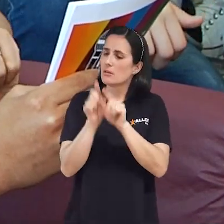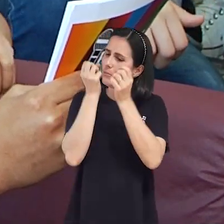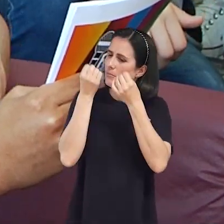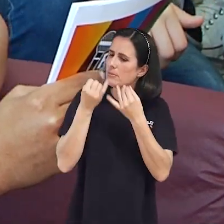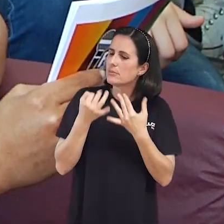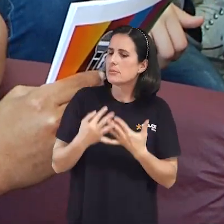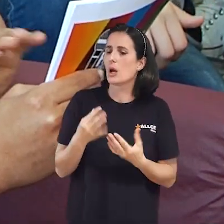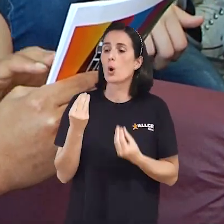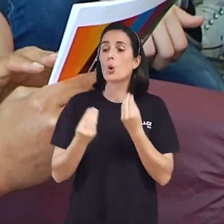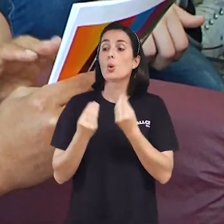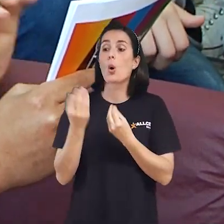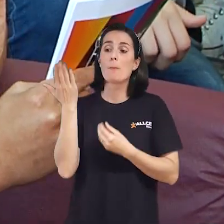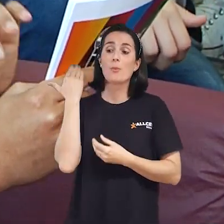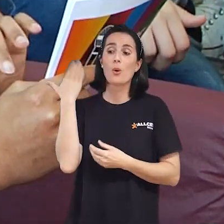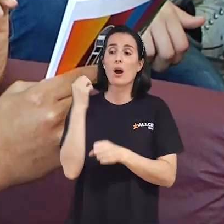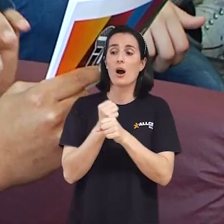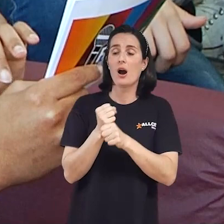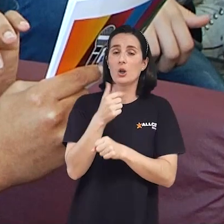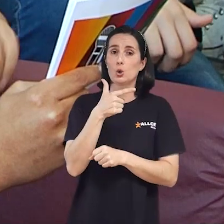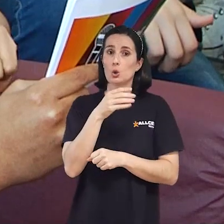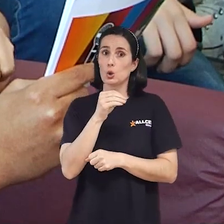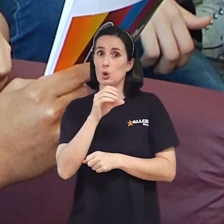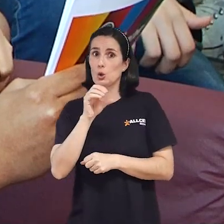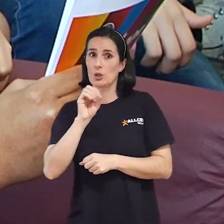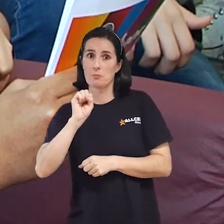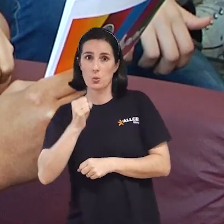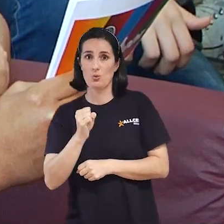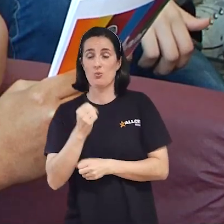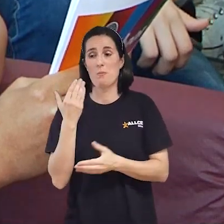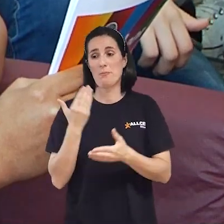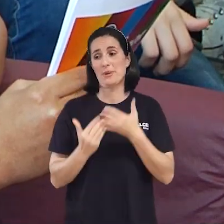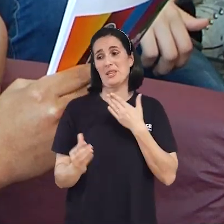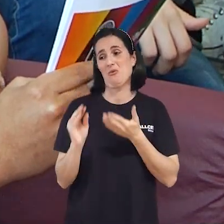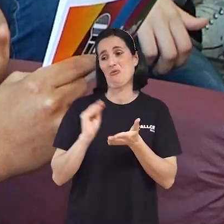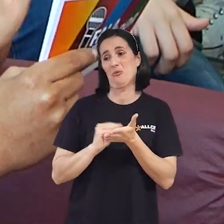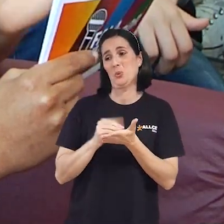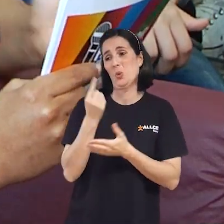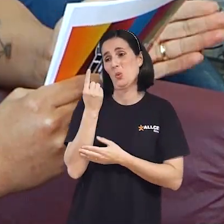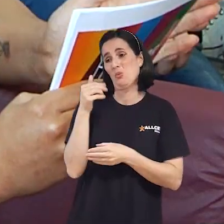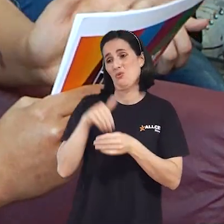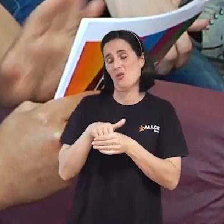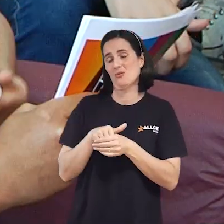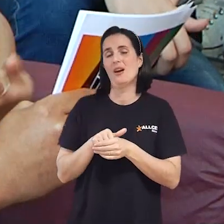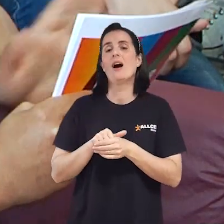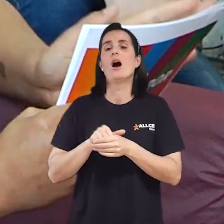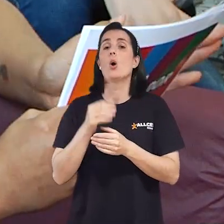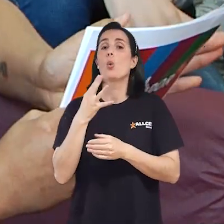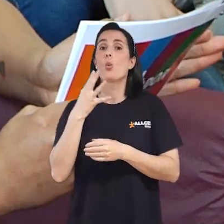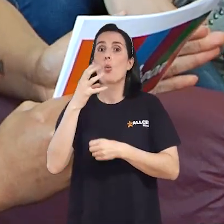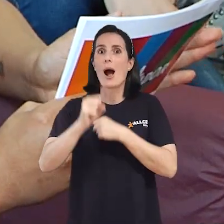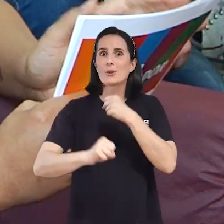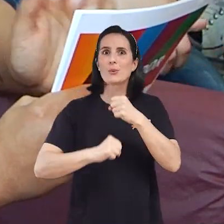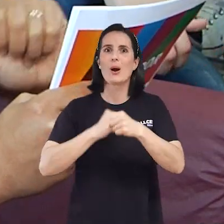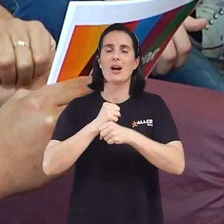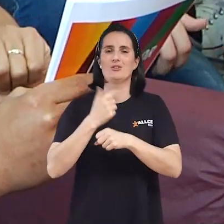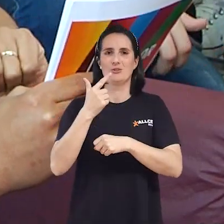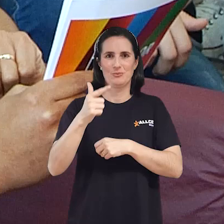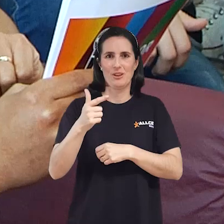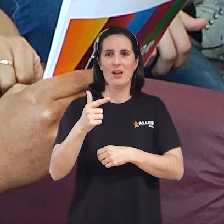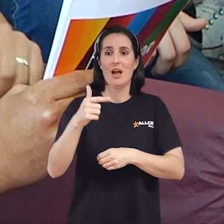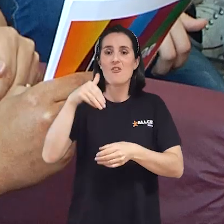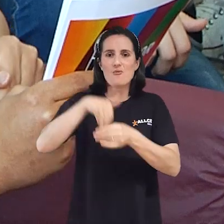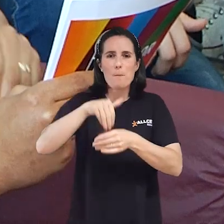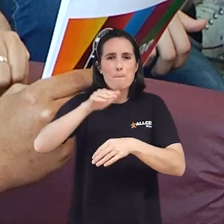4.187 votos, tornando-o o vereador eleito de Jaraguá do Sul com o maior número de votos em toda a história